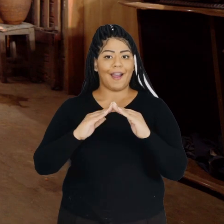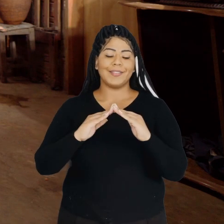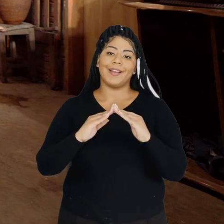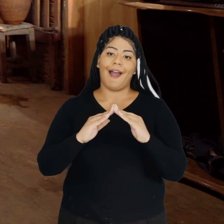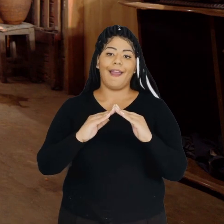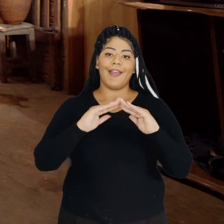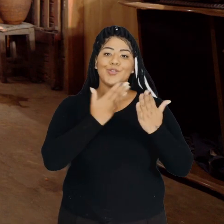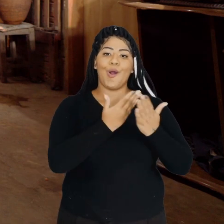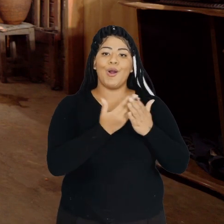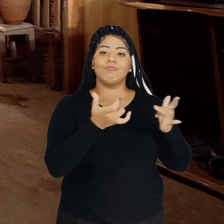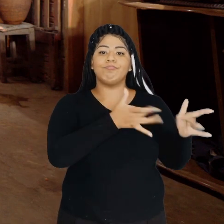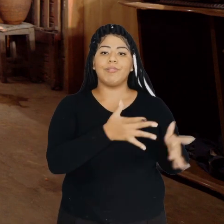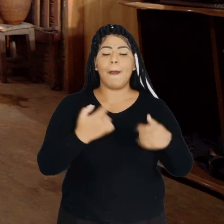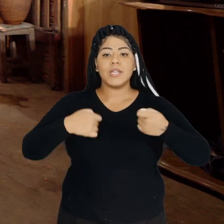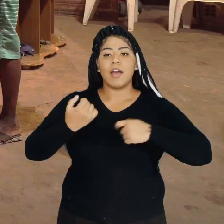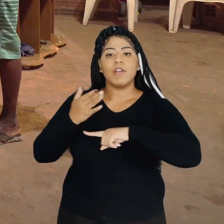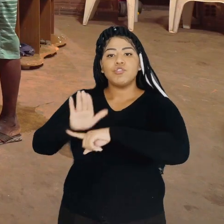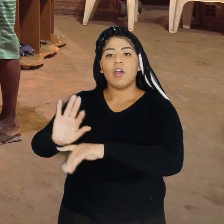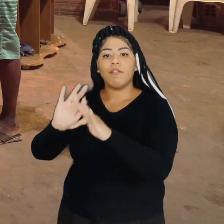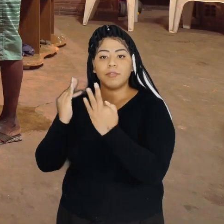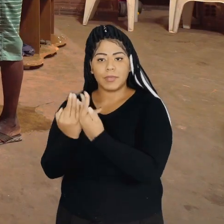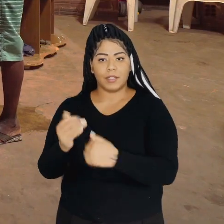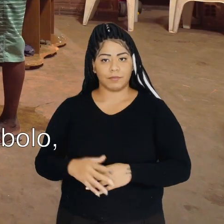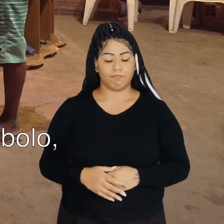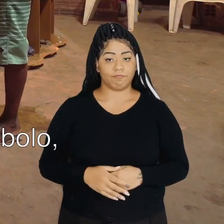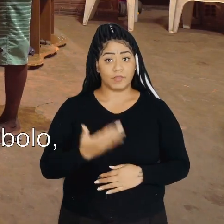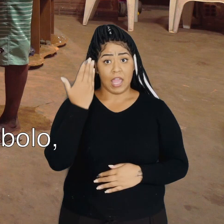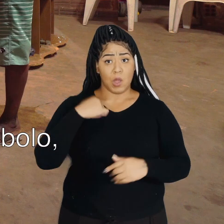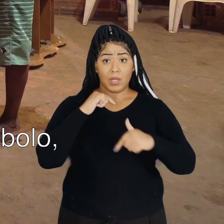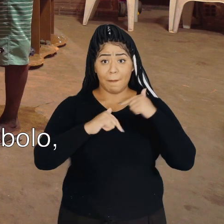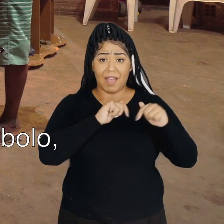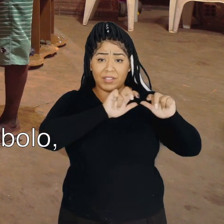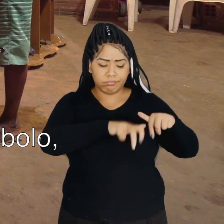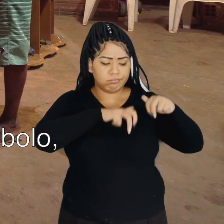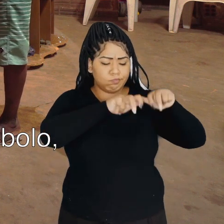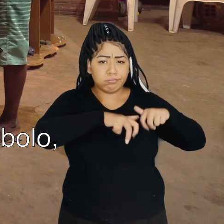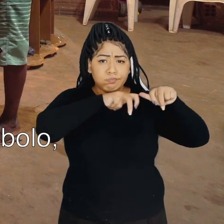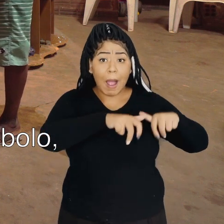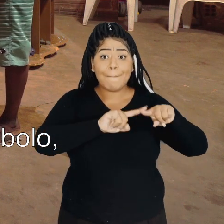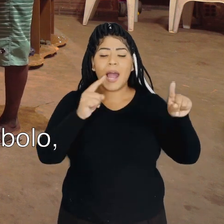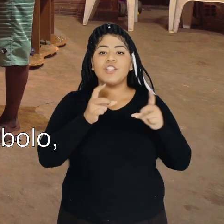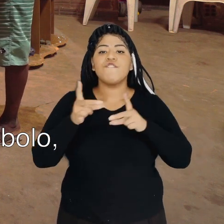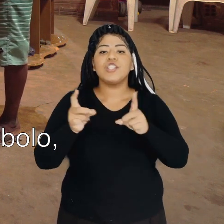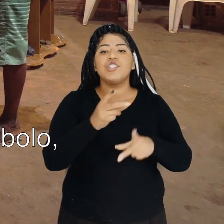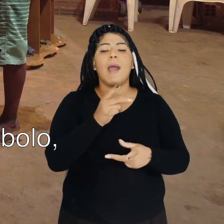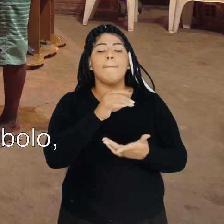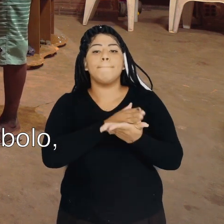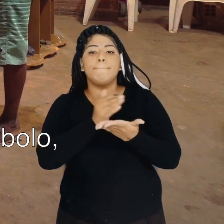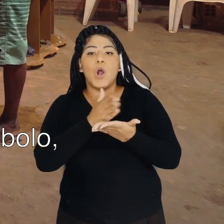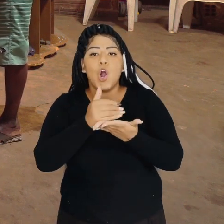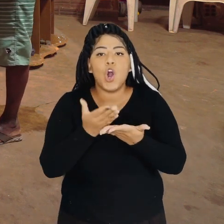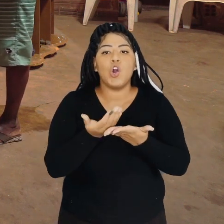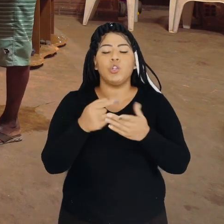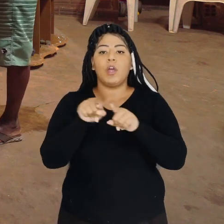estudei pouco, aí tive que ajudar eles a correr atrás. Eu trabalhava na roça, mas eu vendia bolo, eu vendia